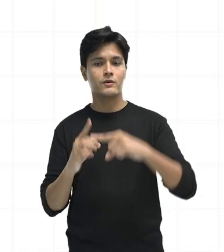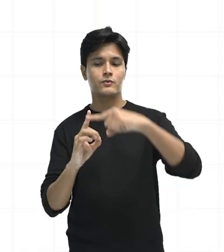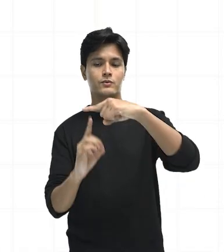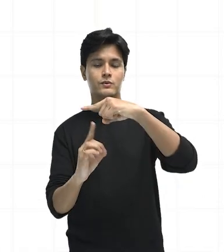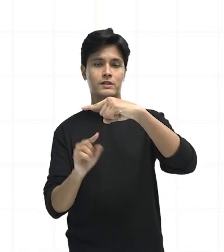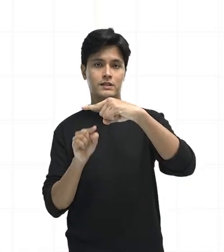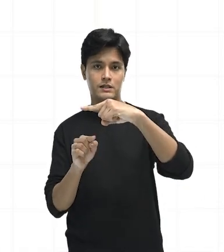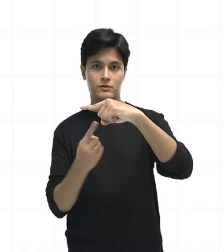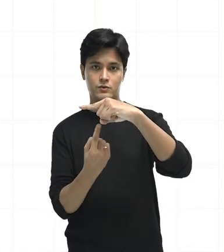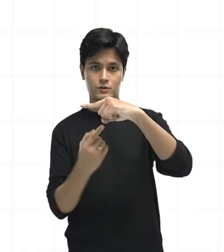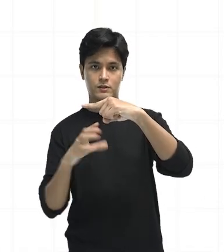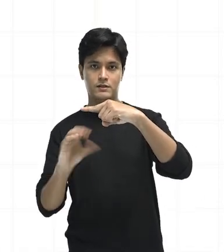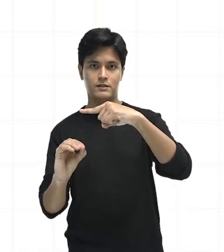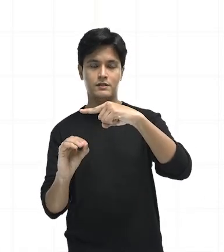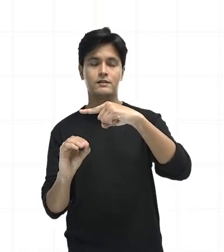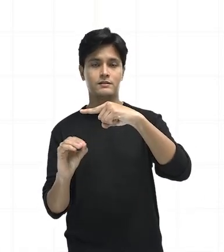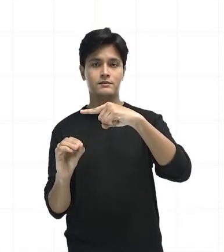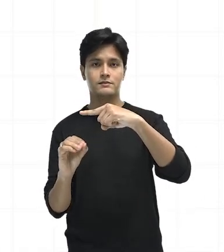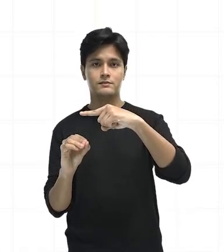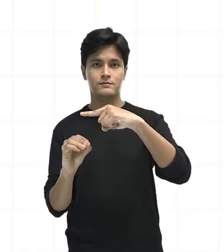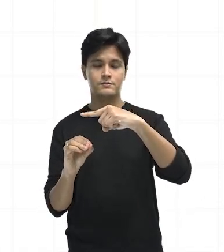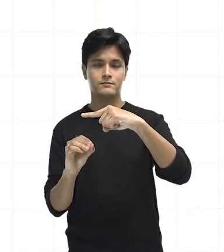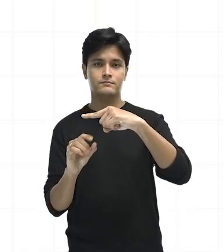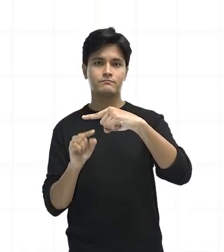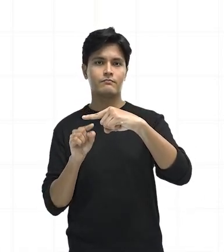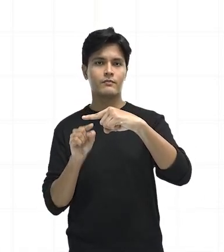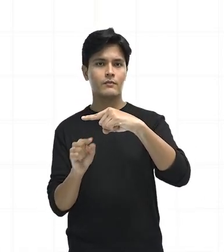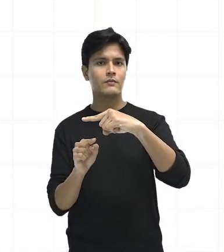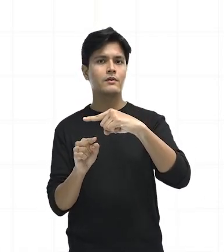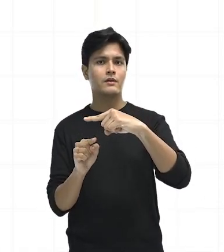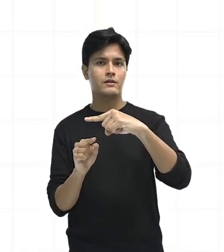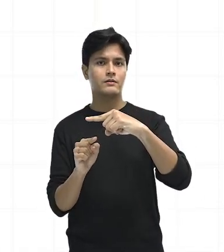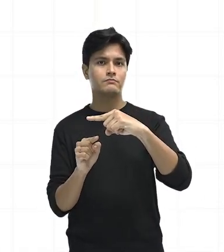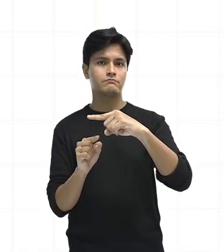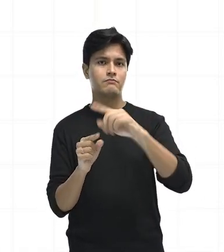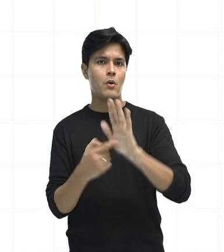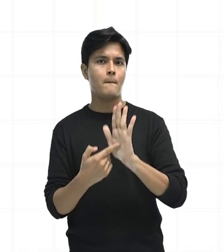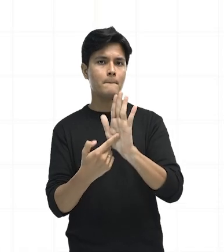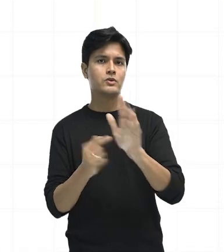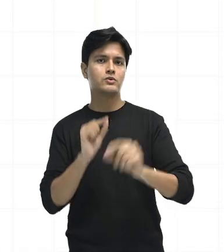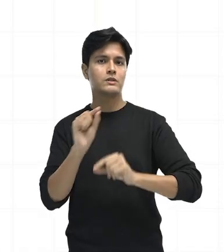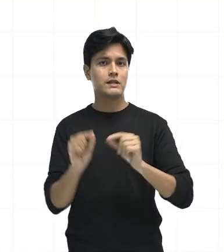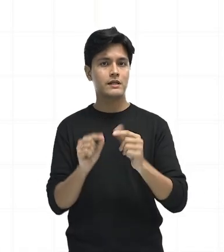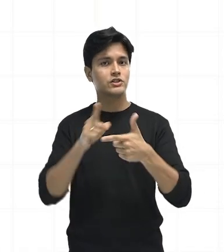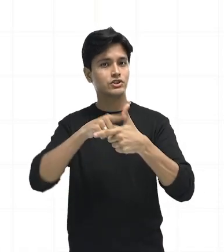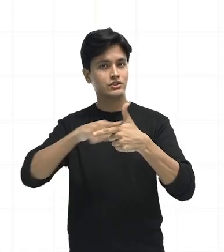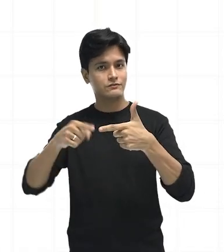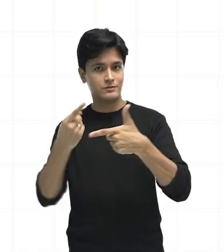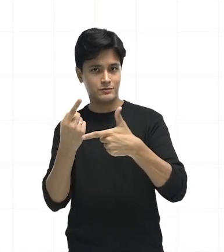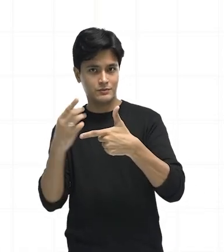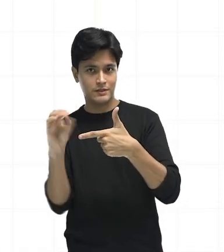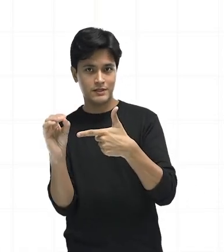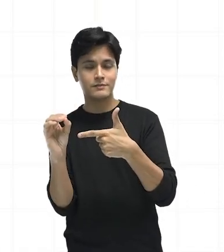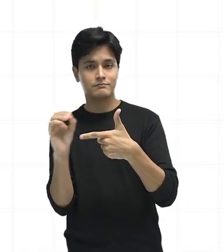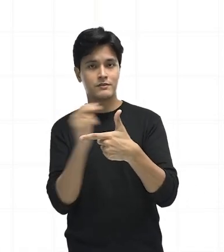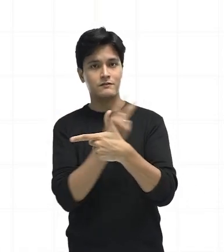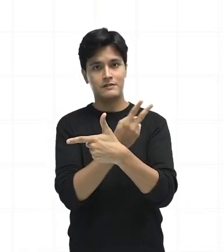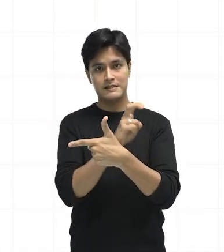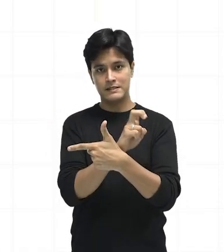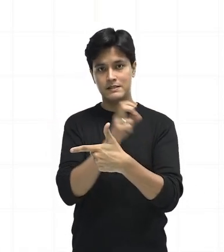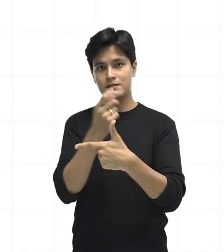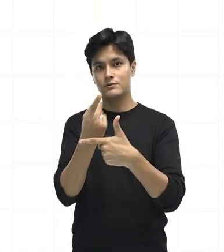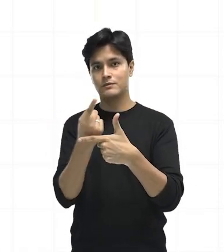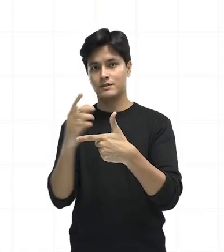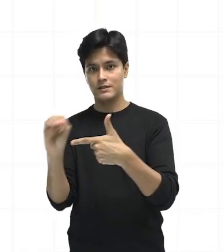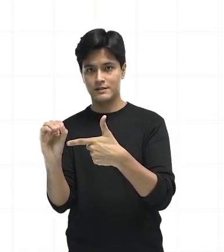aqui, 10, tá? Ele indica a divisão por 10, ou seja, 25 dividido